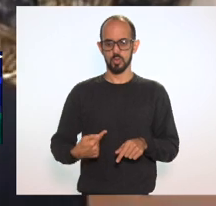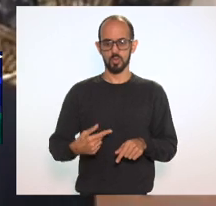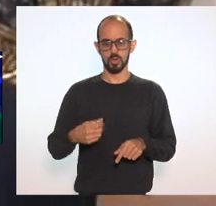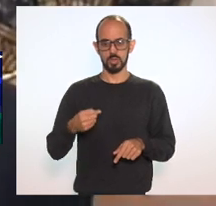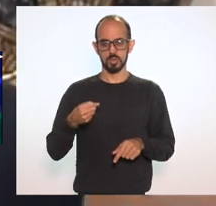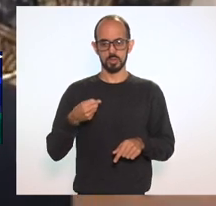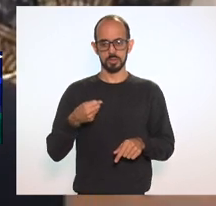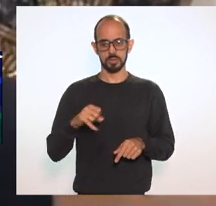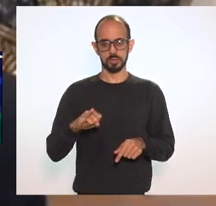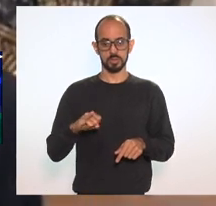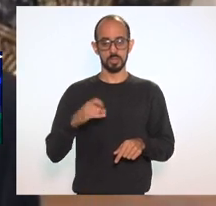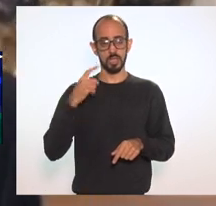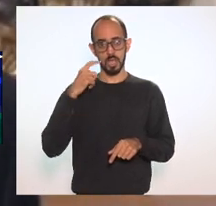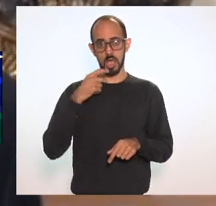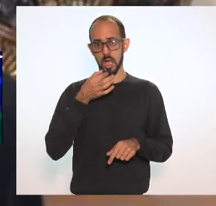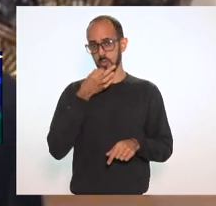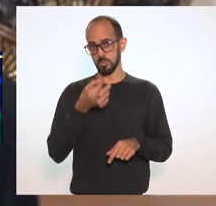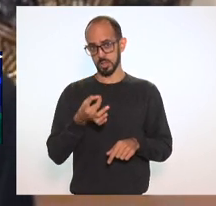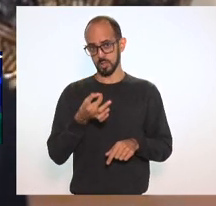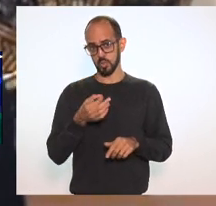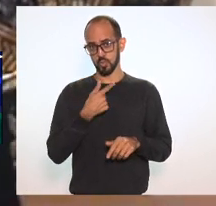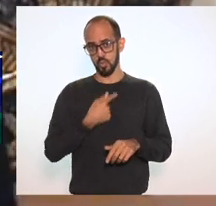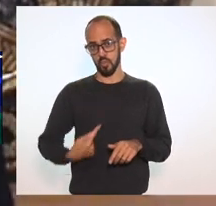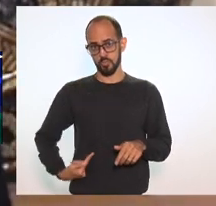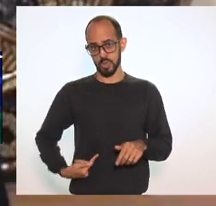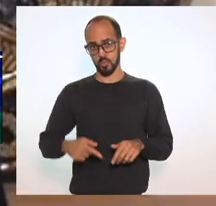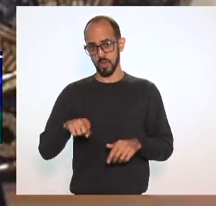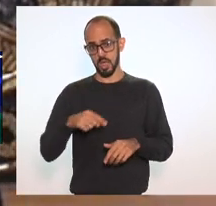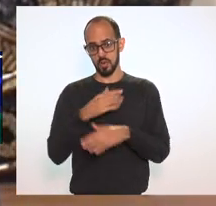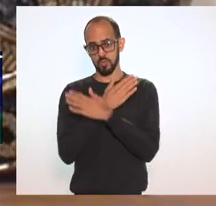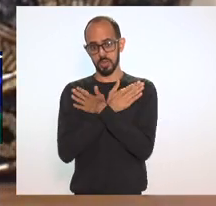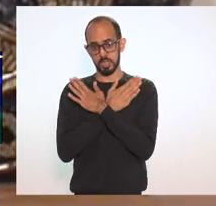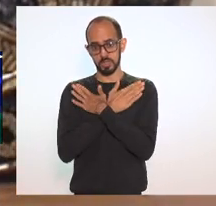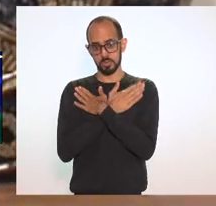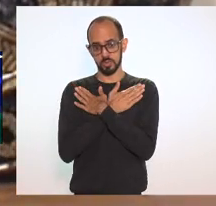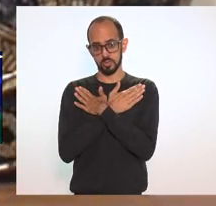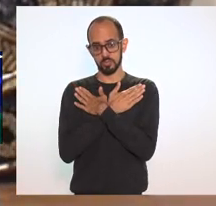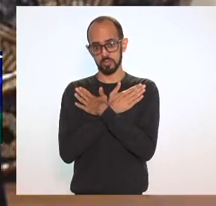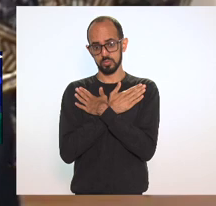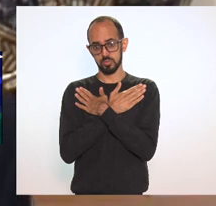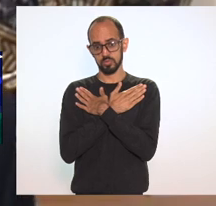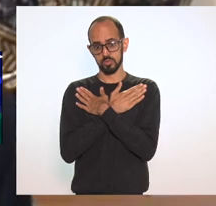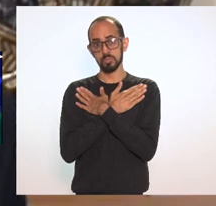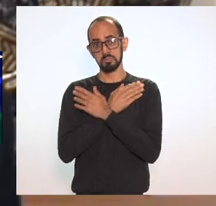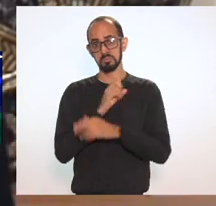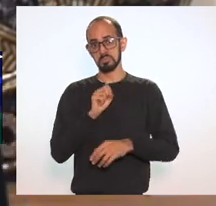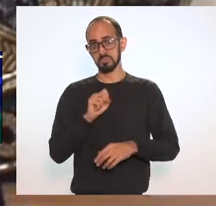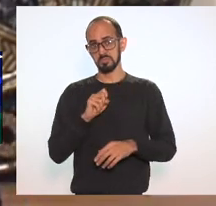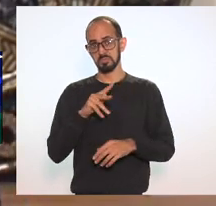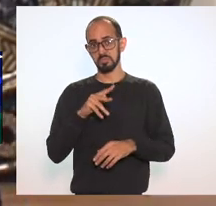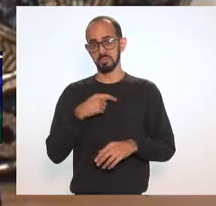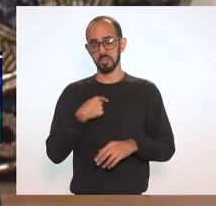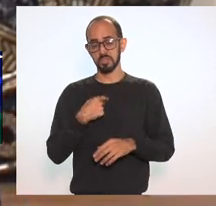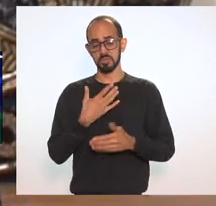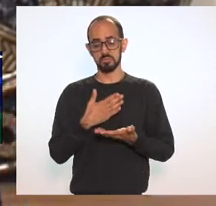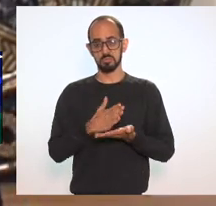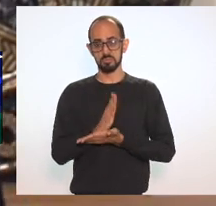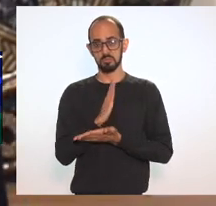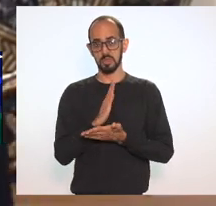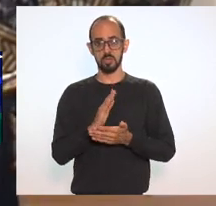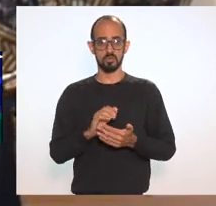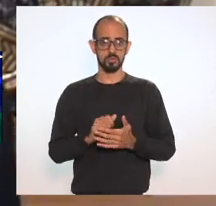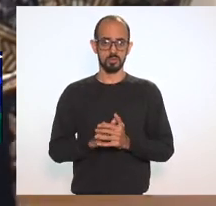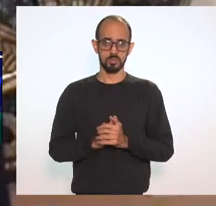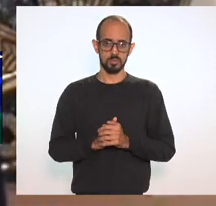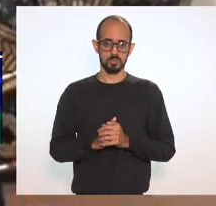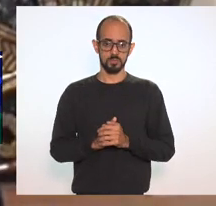posição do governo é o feriadão que assim sejam nós é